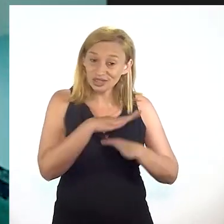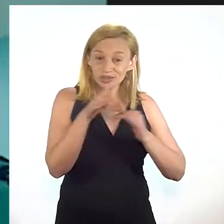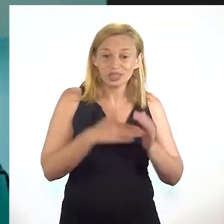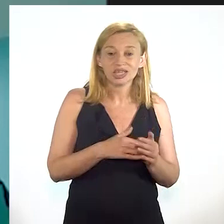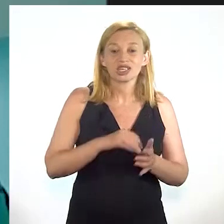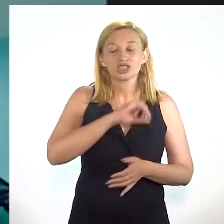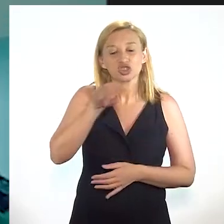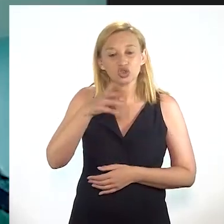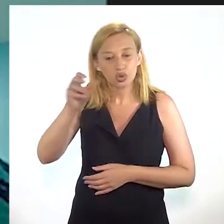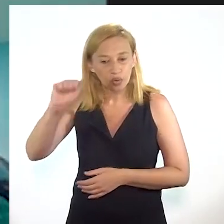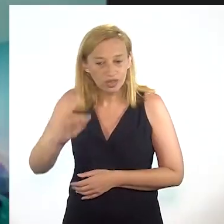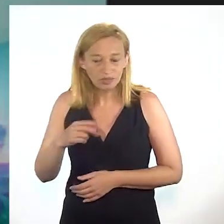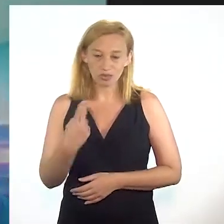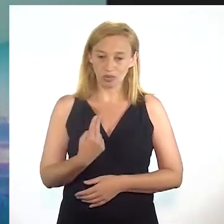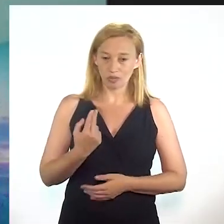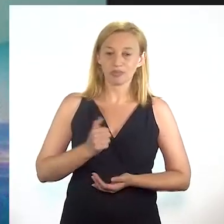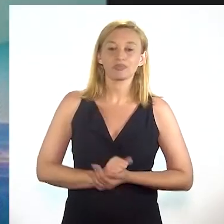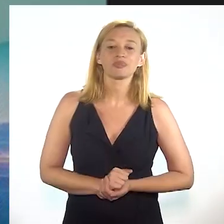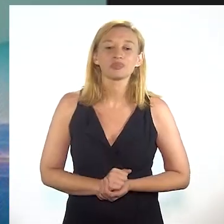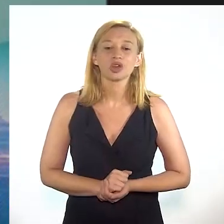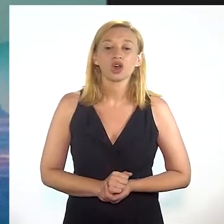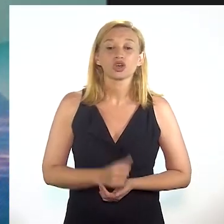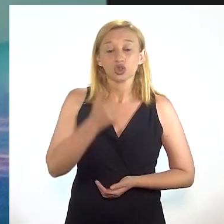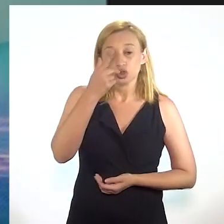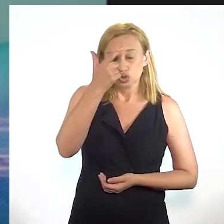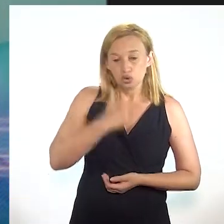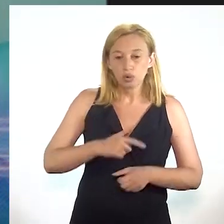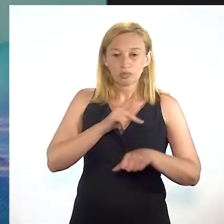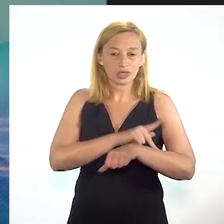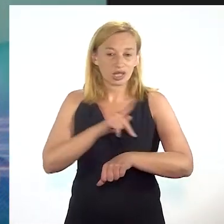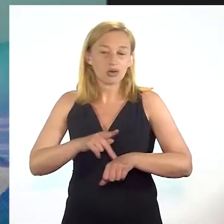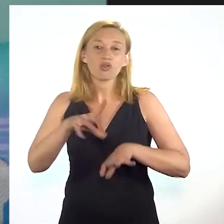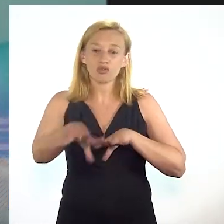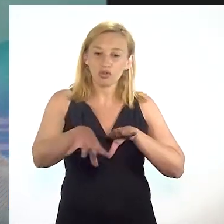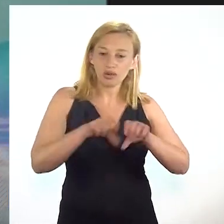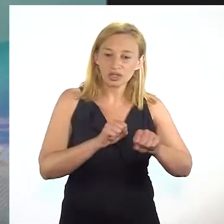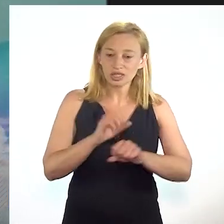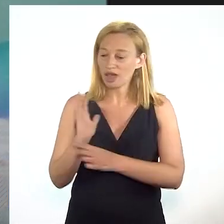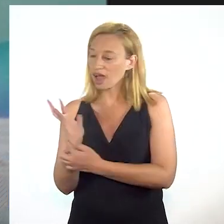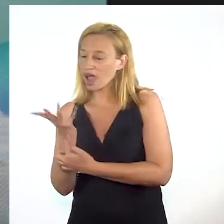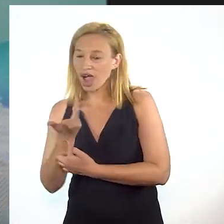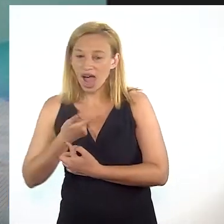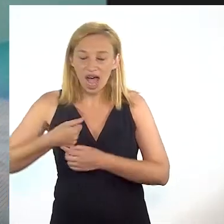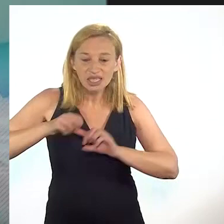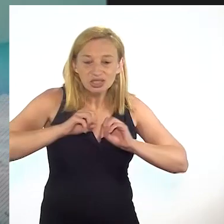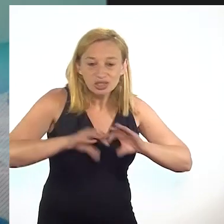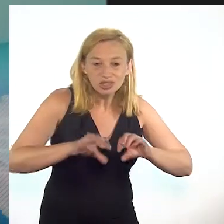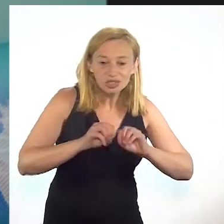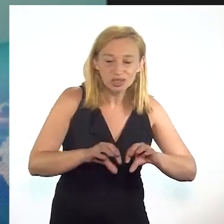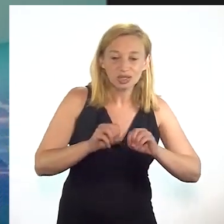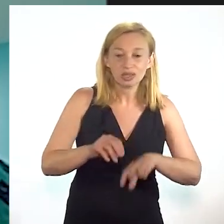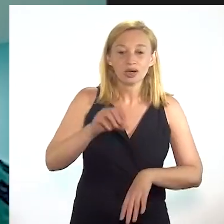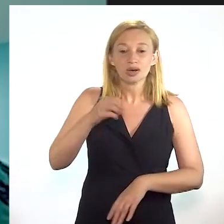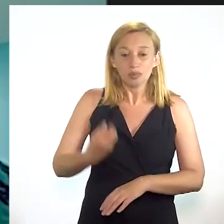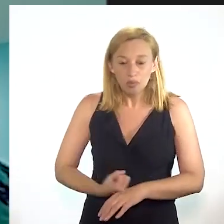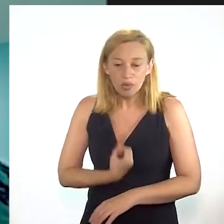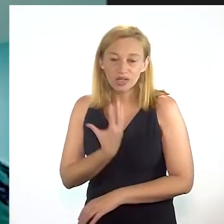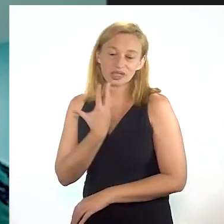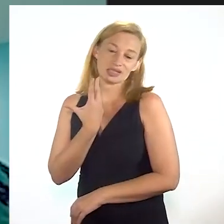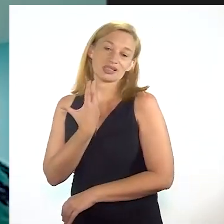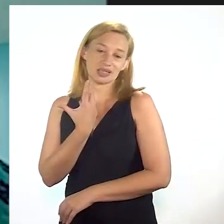todos. Meu nome é Joana Darquilage, eu sou pedagoga de formação, arte educadora, poetisa